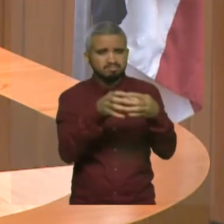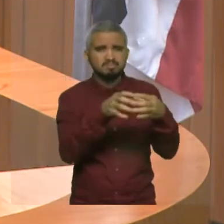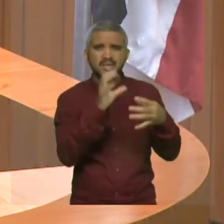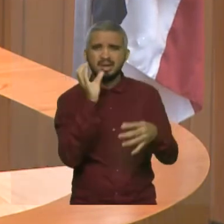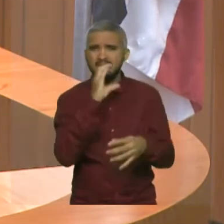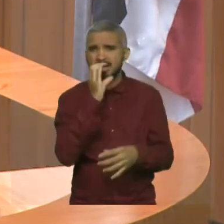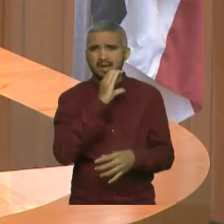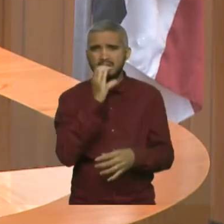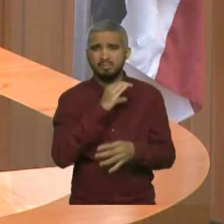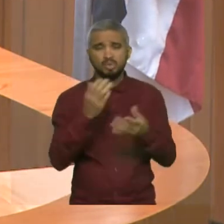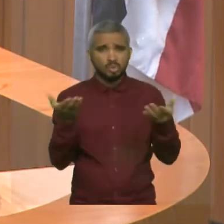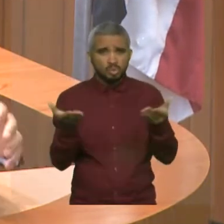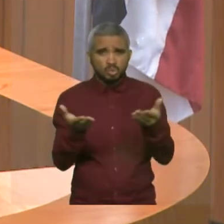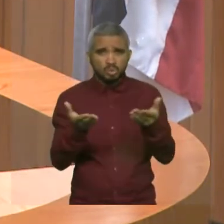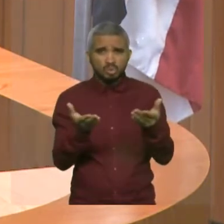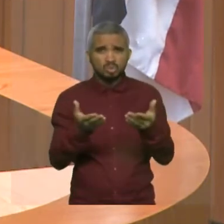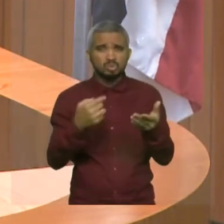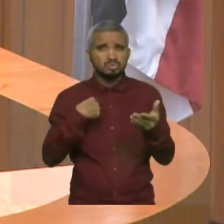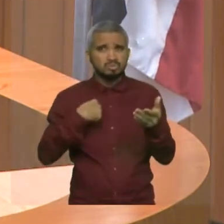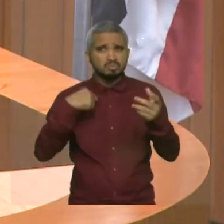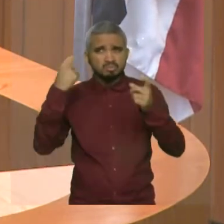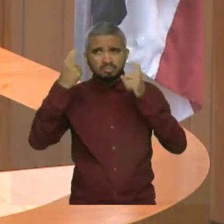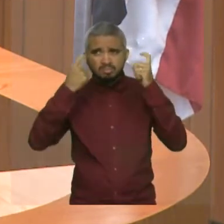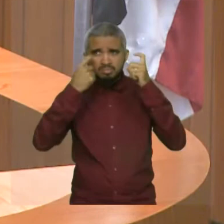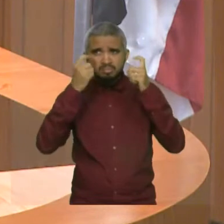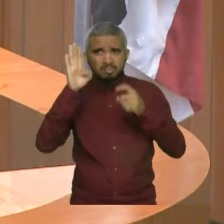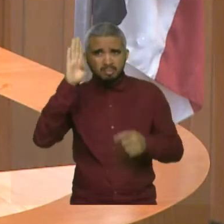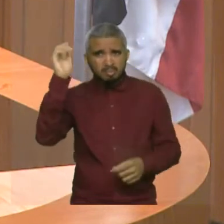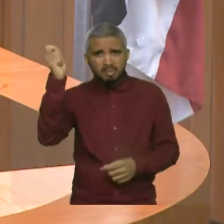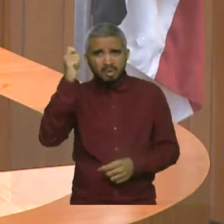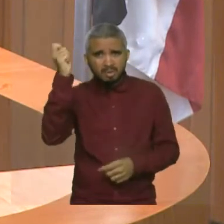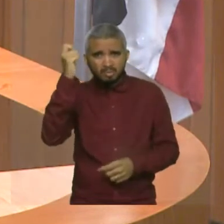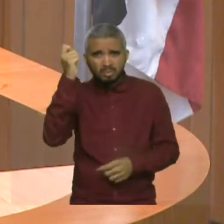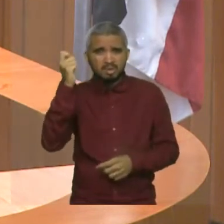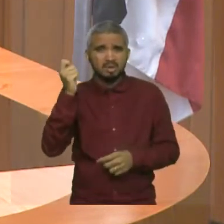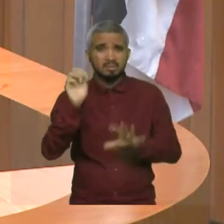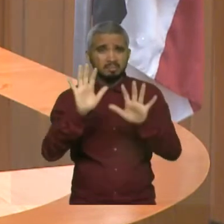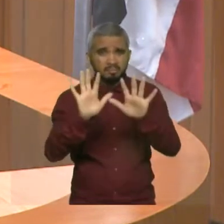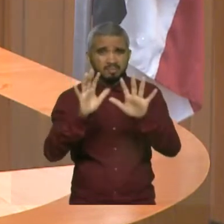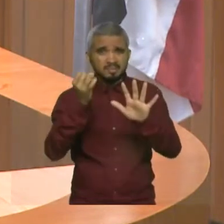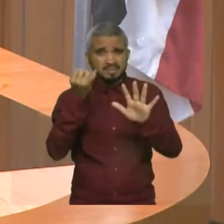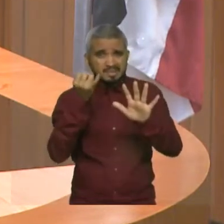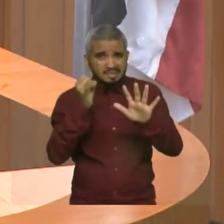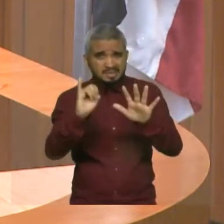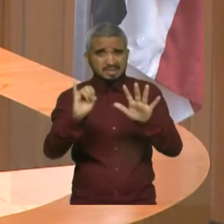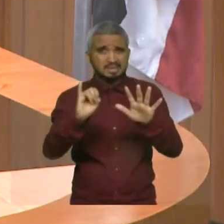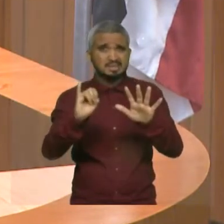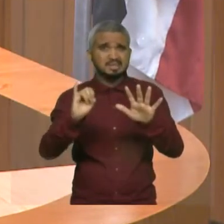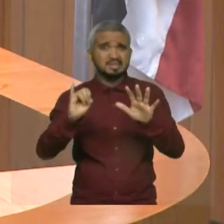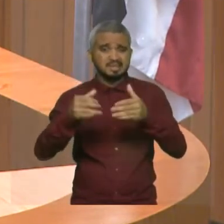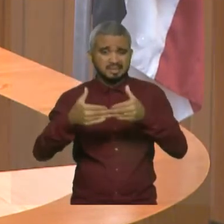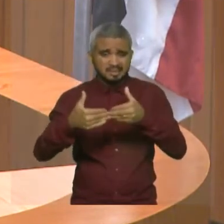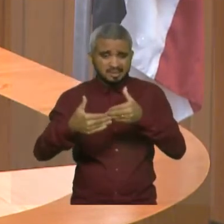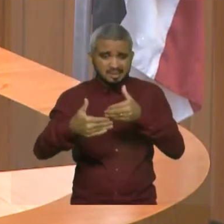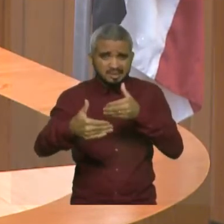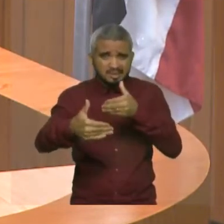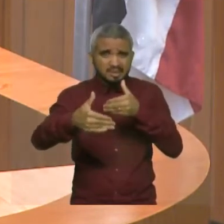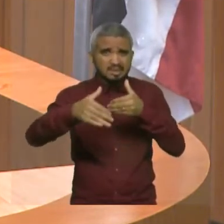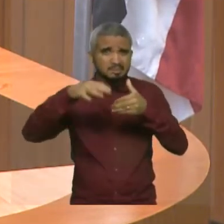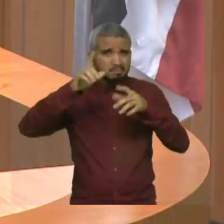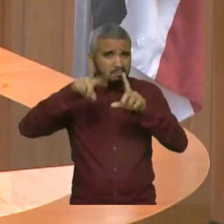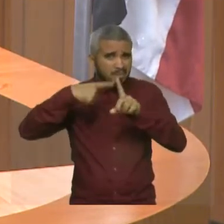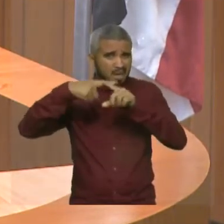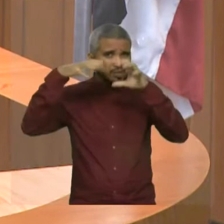daqui uns 3, 4, 5, 6 dias, que esse volume de água do rio Corda com o rio